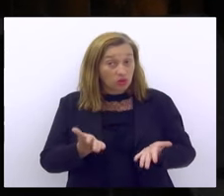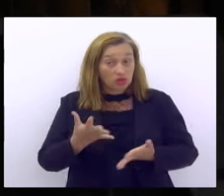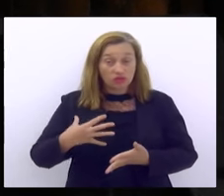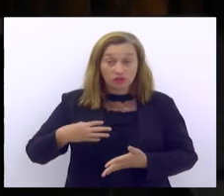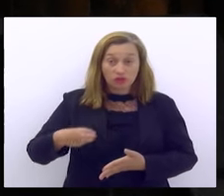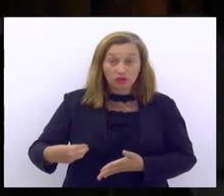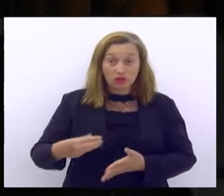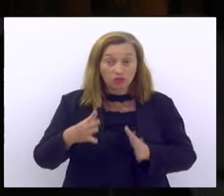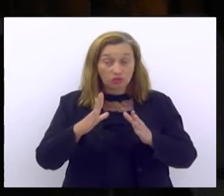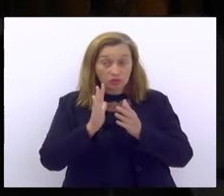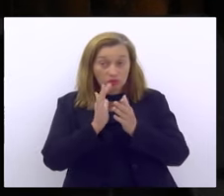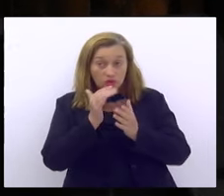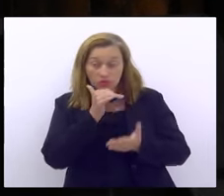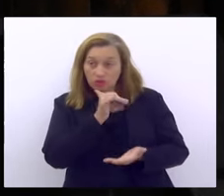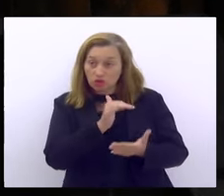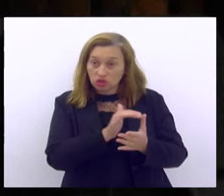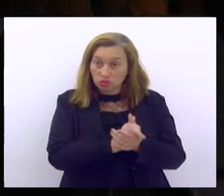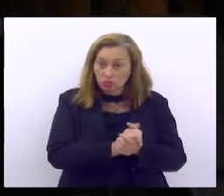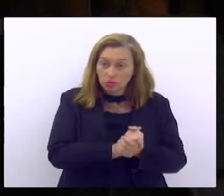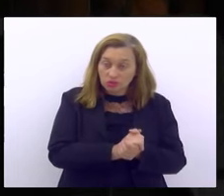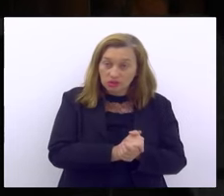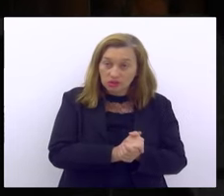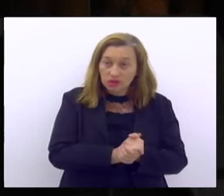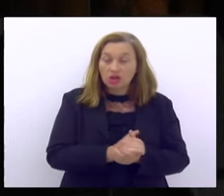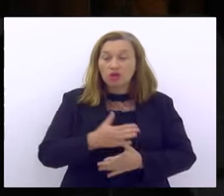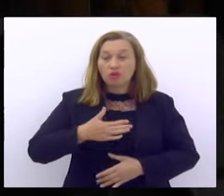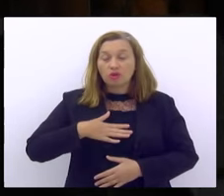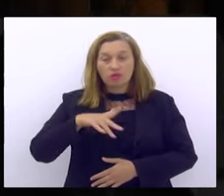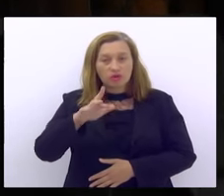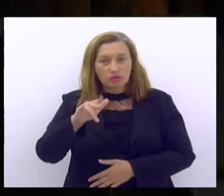esposa, o meu irmão, que é vereador na cidade do Rio de Janeiro,